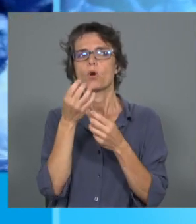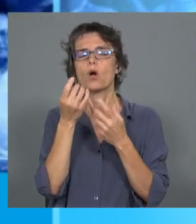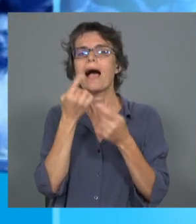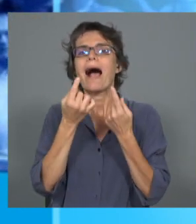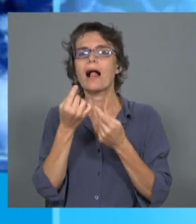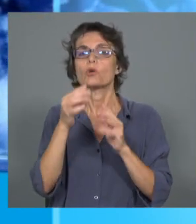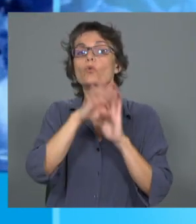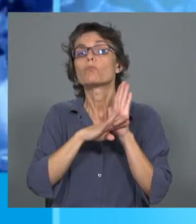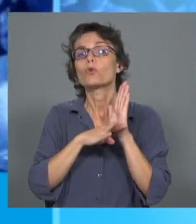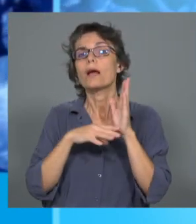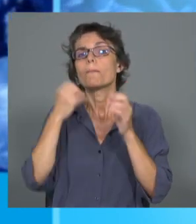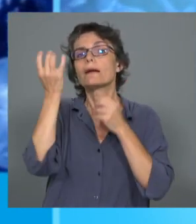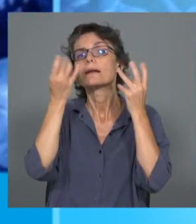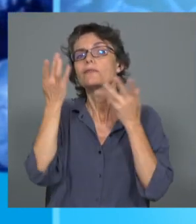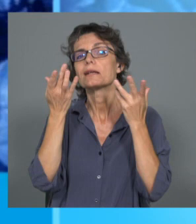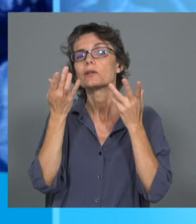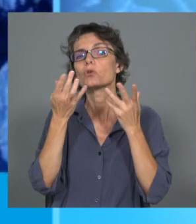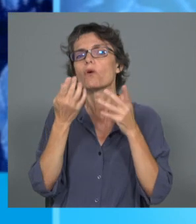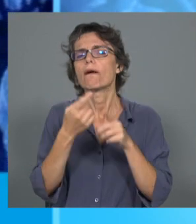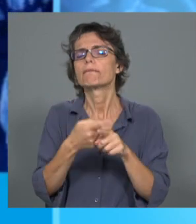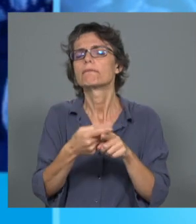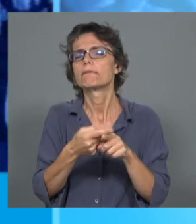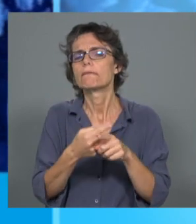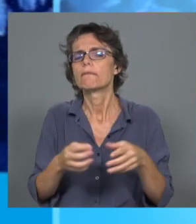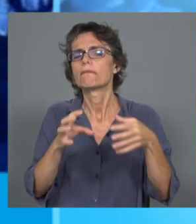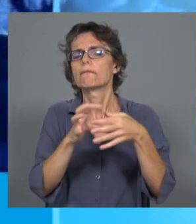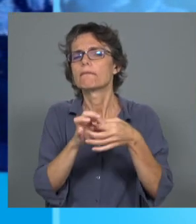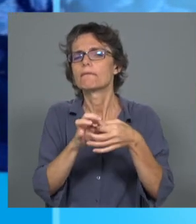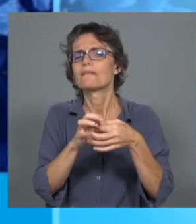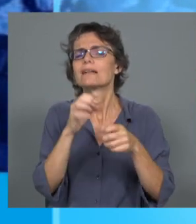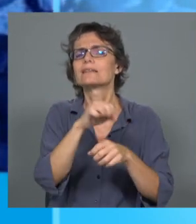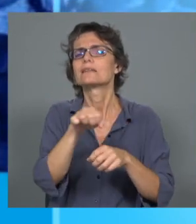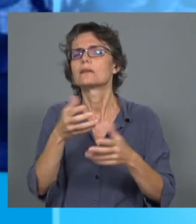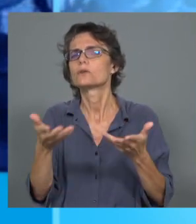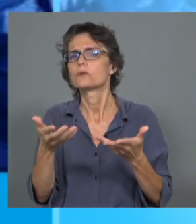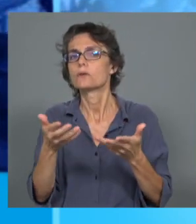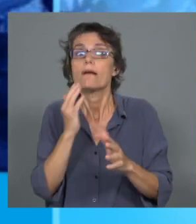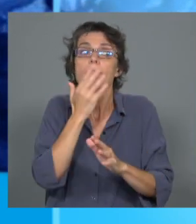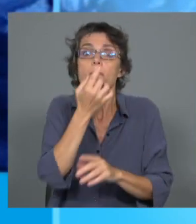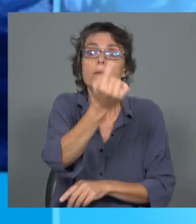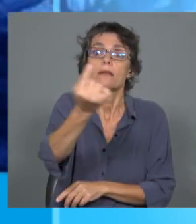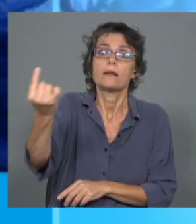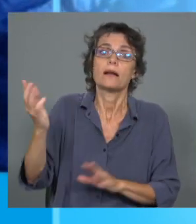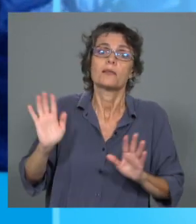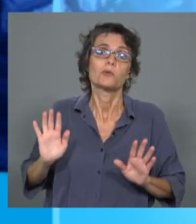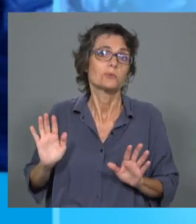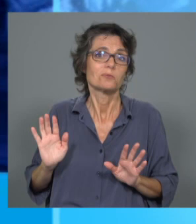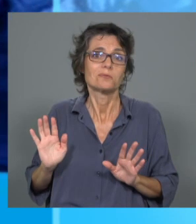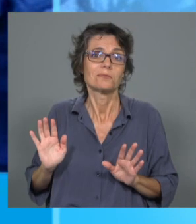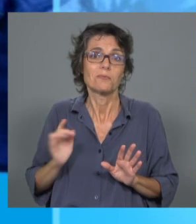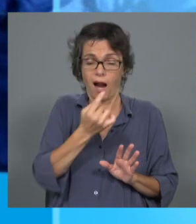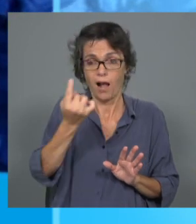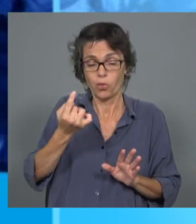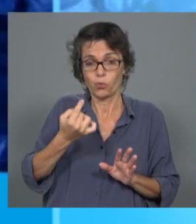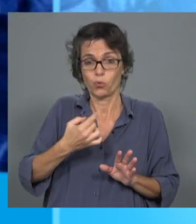coisas têm é que ser interessantes. Nunca poderão ser interessantes para toda a gente, assim como não podem entreter toda a gente, não é?